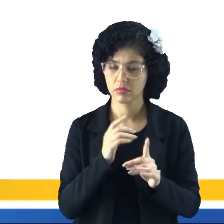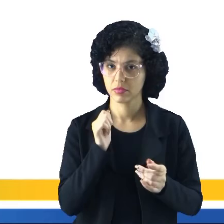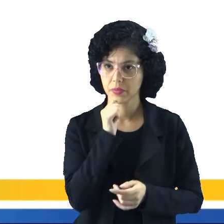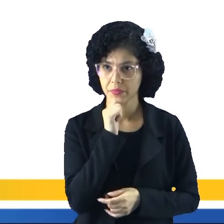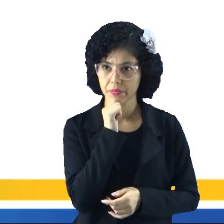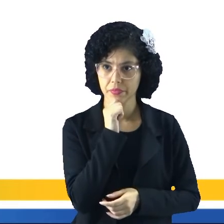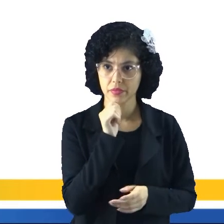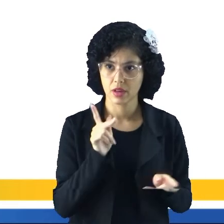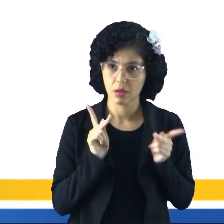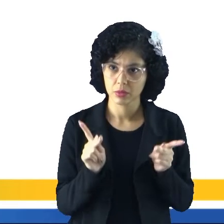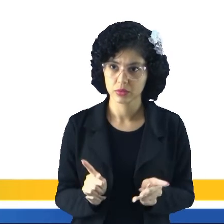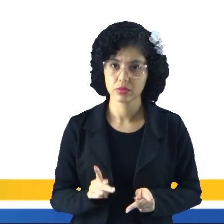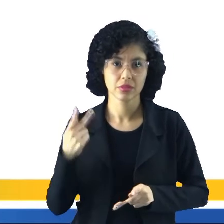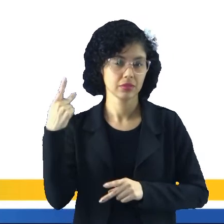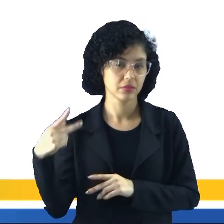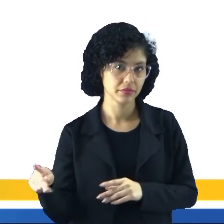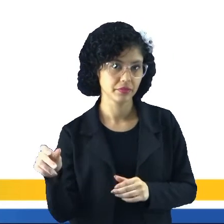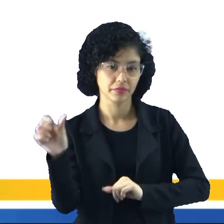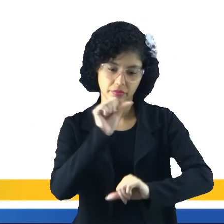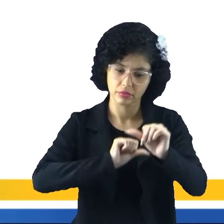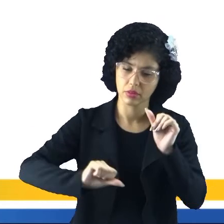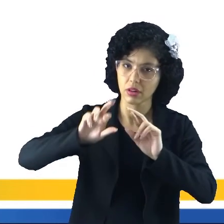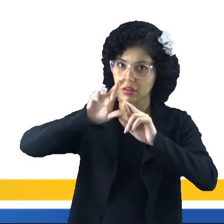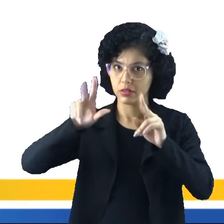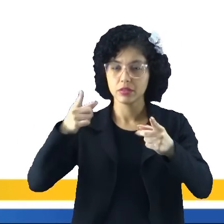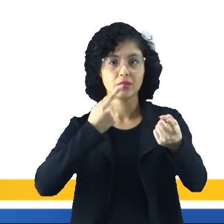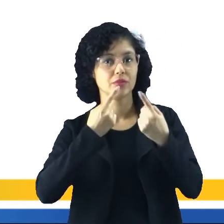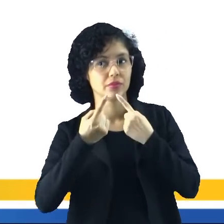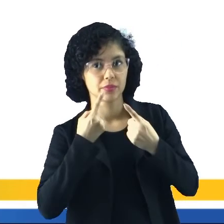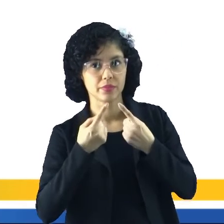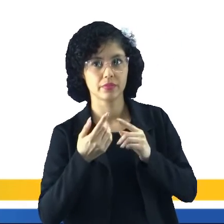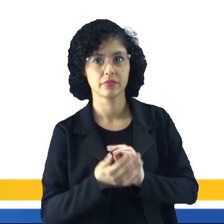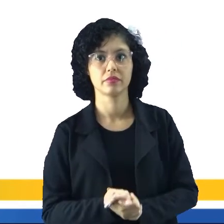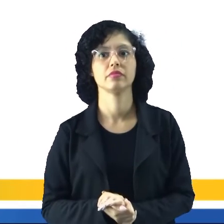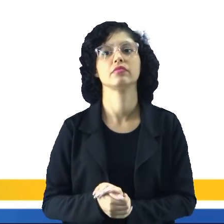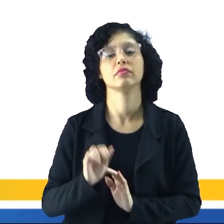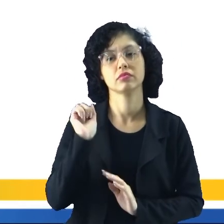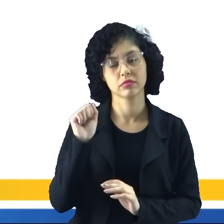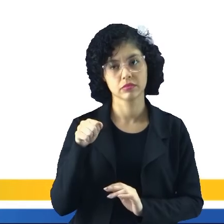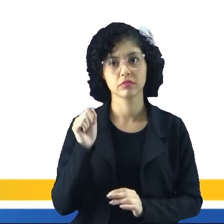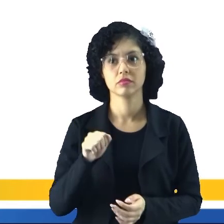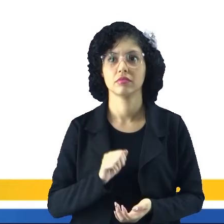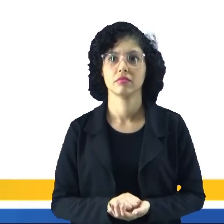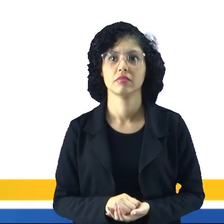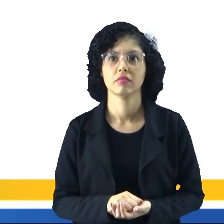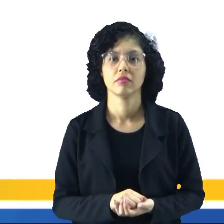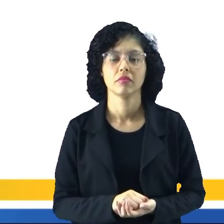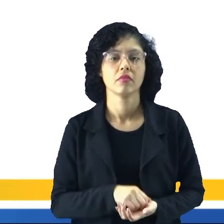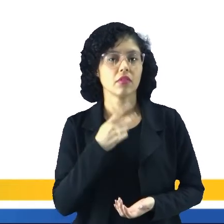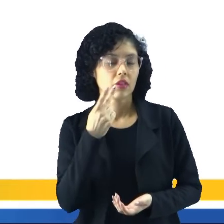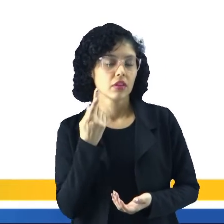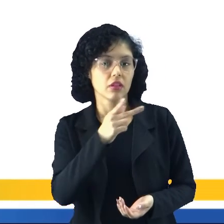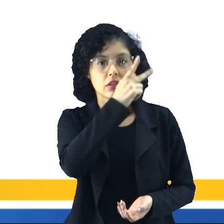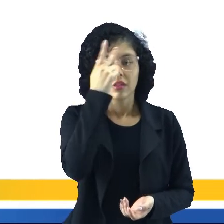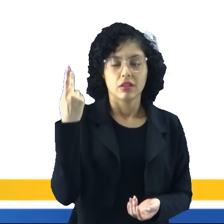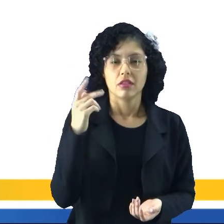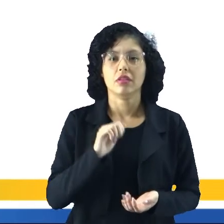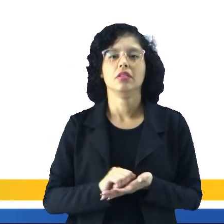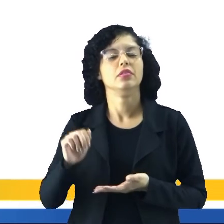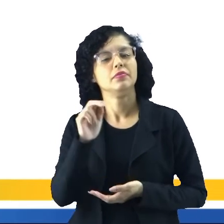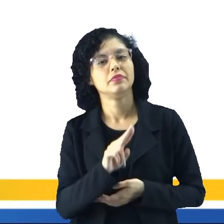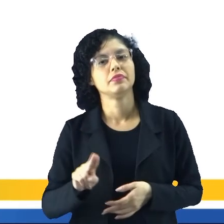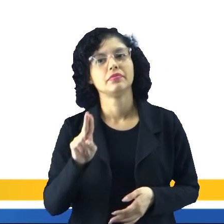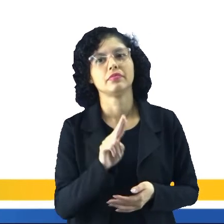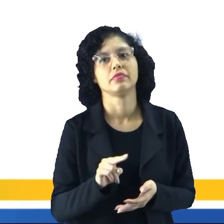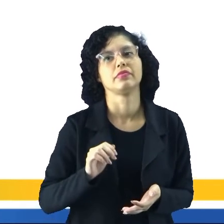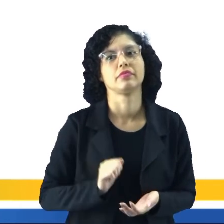Então, o comportamento dele diverge com o seu discurso. Isso acontece? Sim. Observe que ele diz que a pessoa que usa